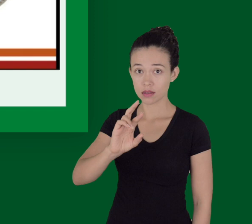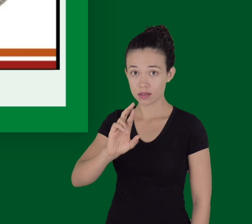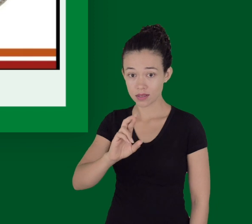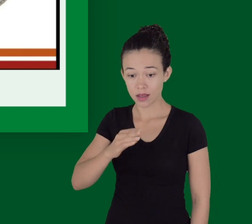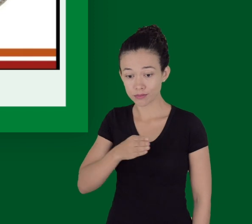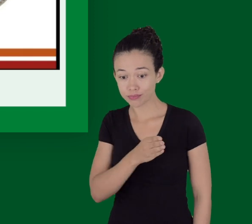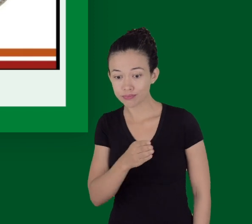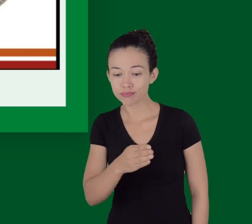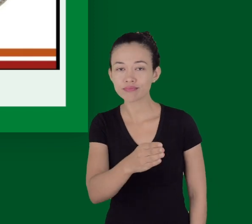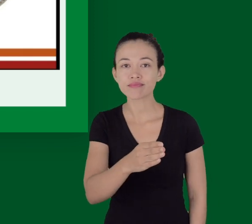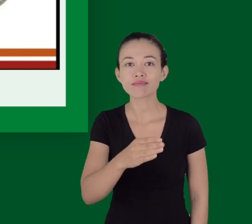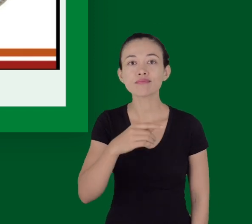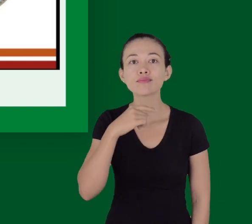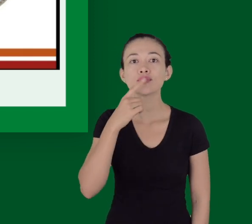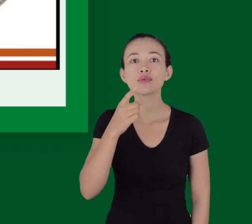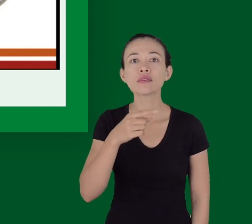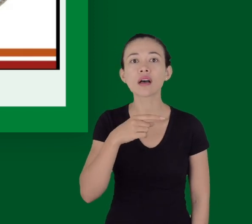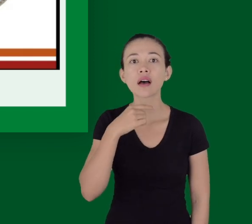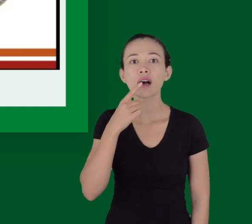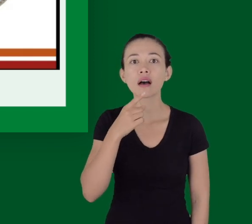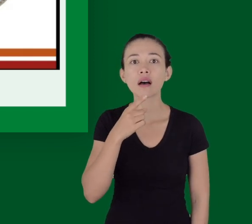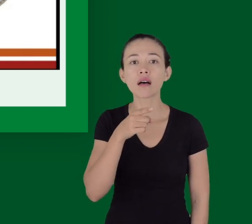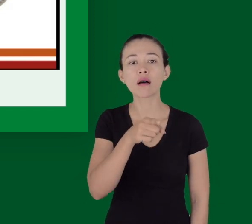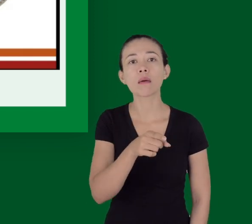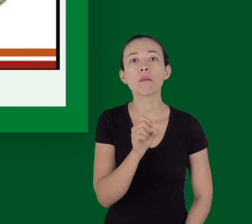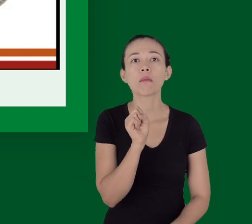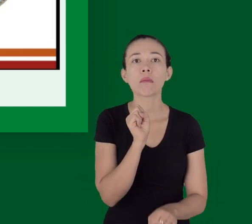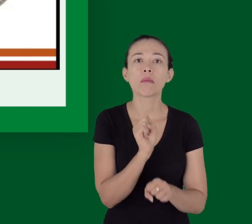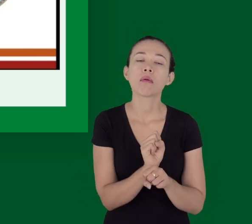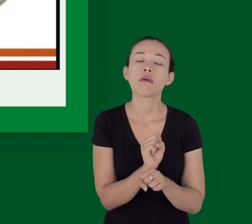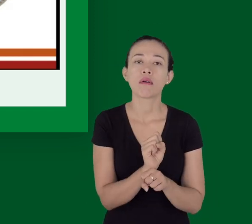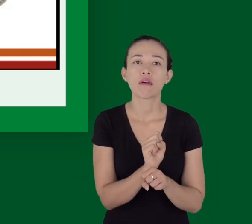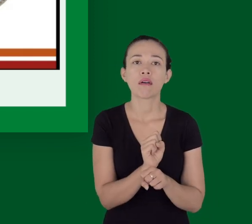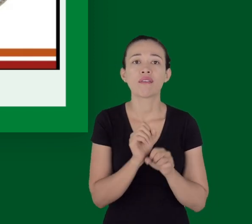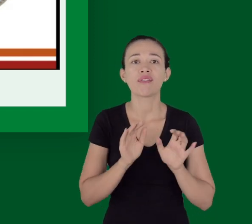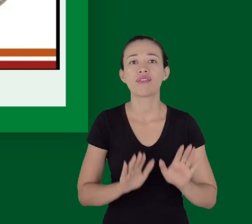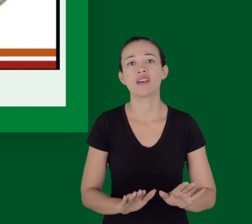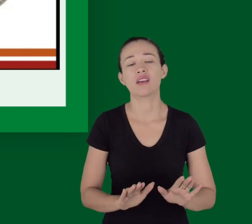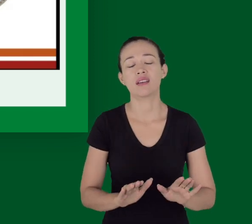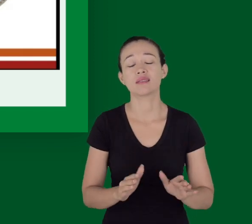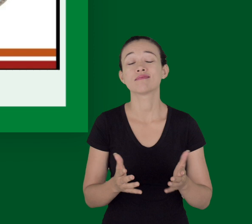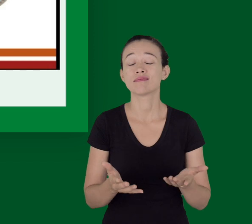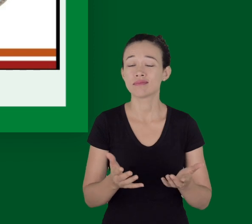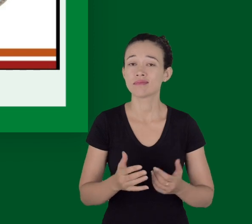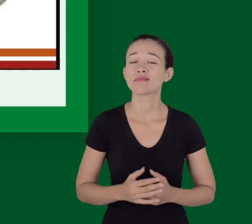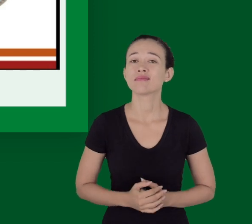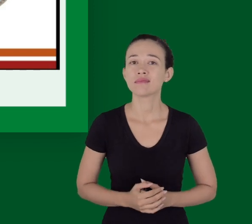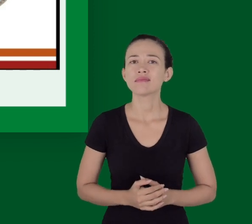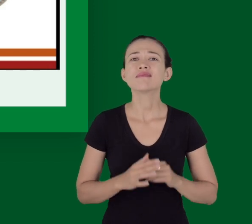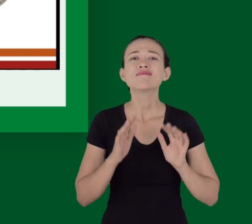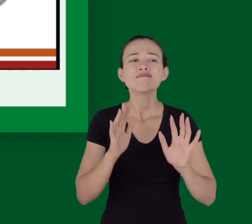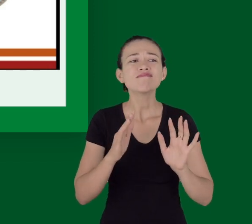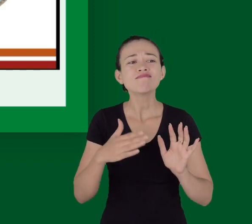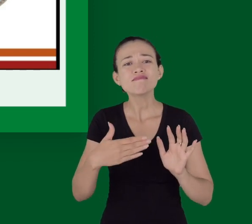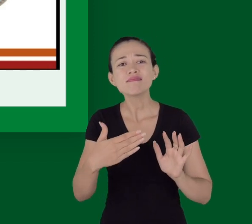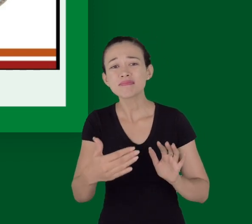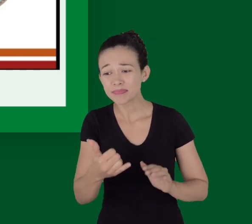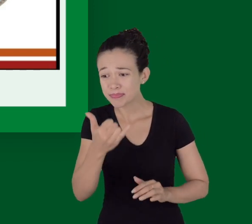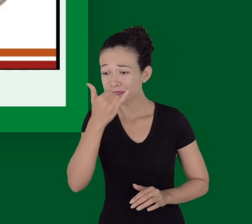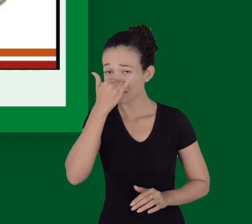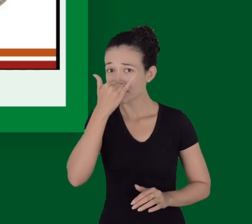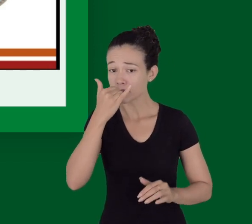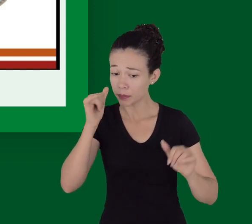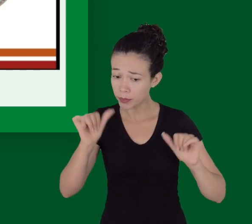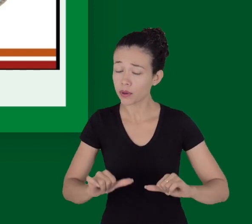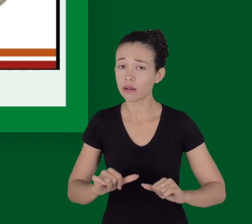esses canalículos, se obstrui o processo de circulação licórica. E o que que isso